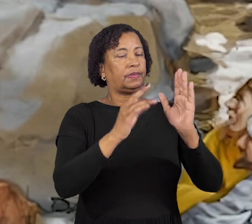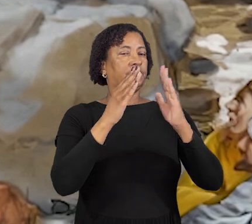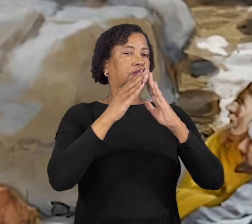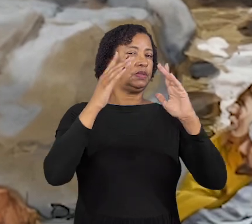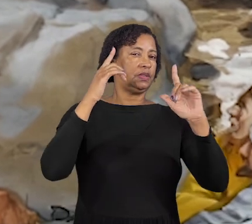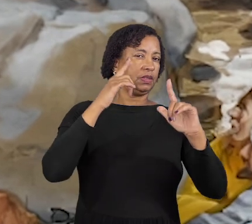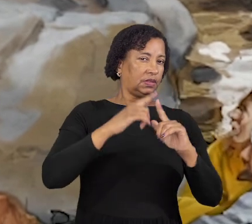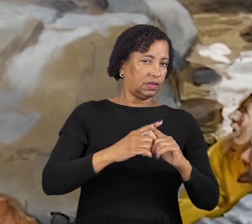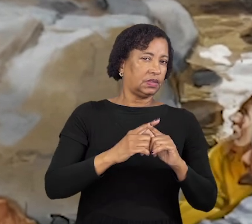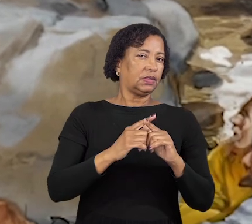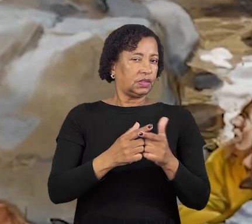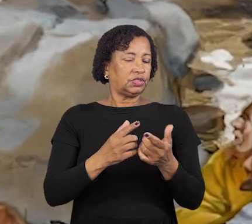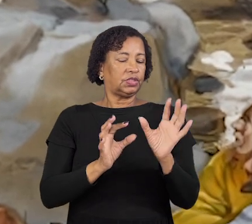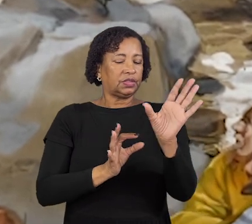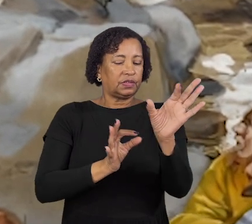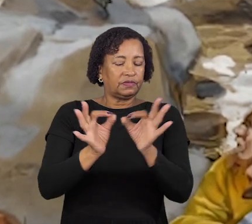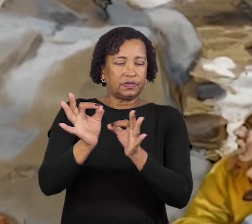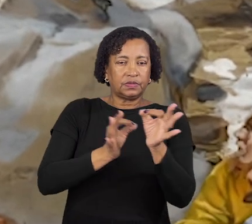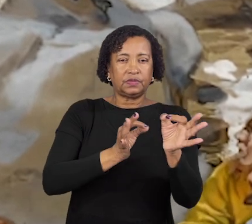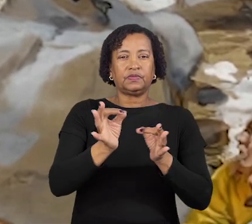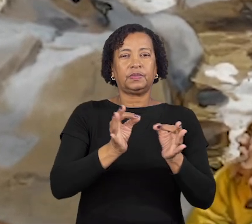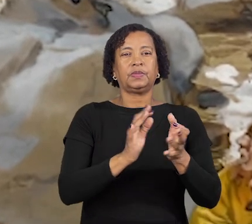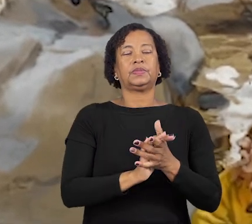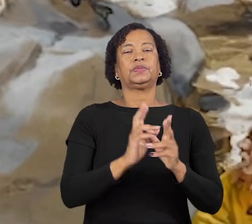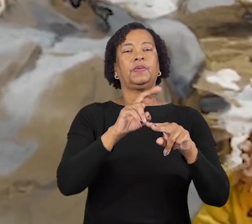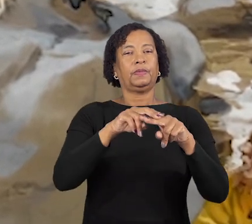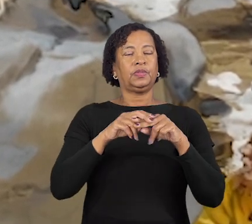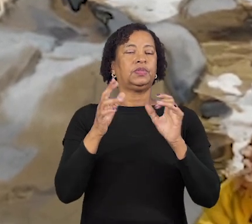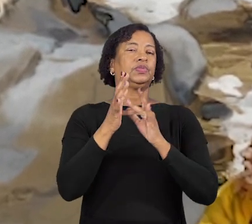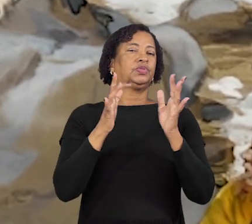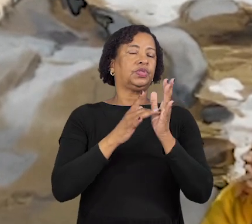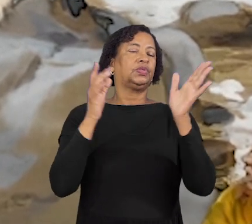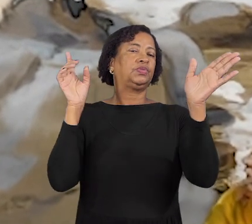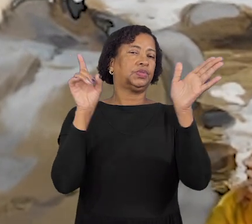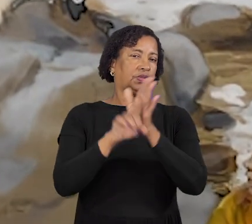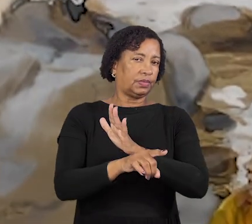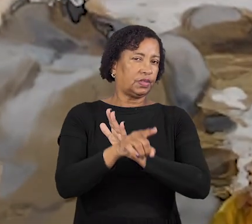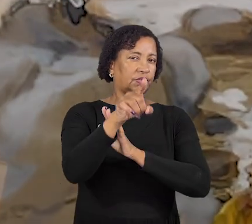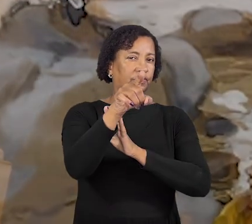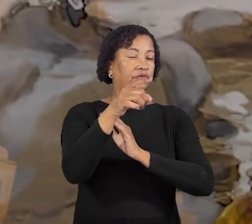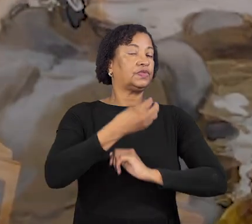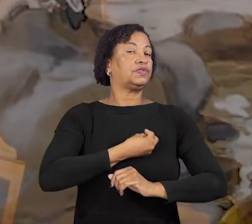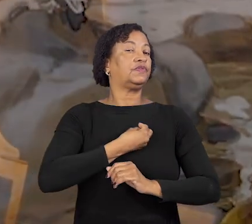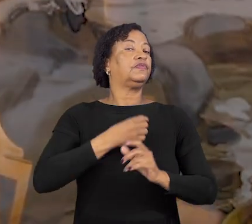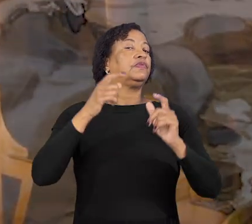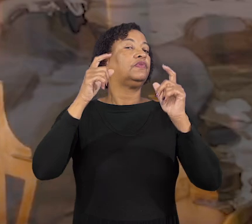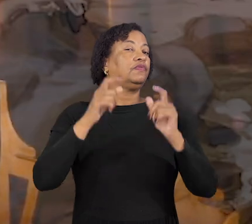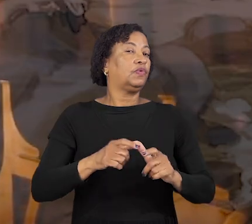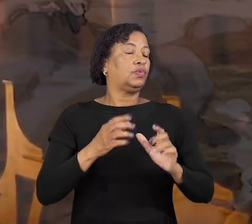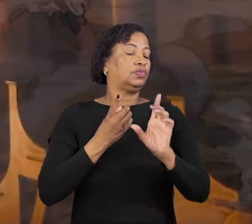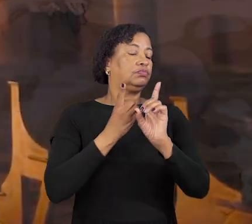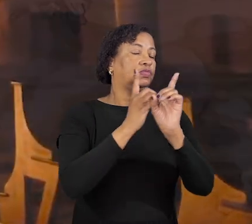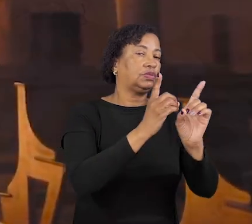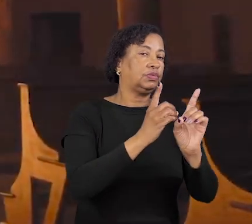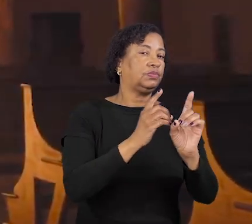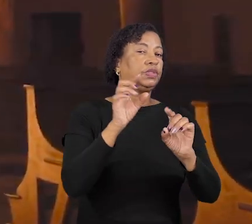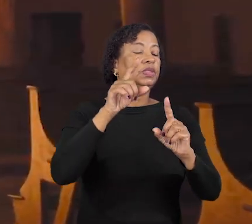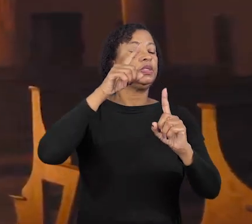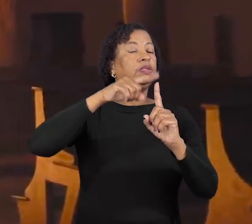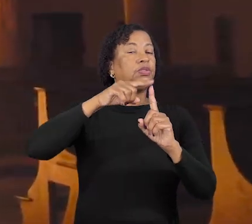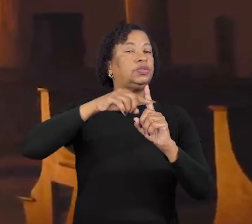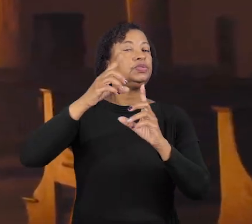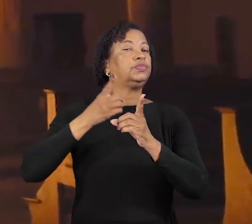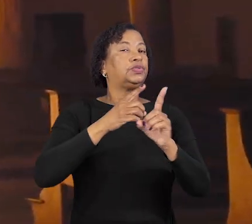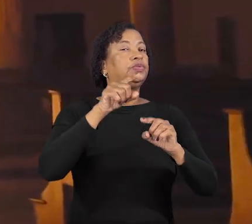alegoricamente a igreja que estava sendo formada. Portanto, Jesus está perguntando, onde você está como discípulo? Que tipo